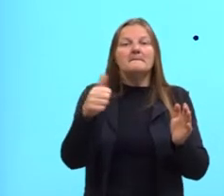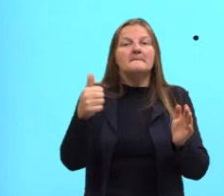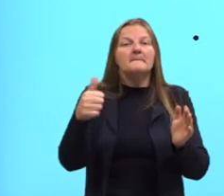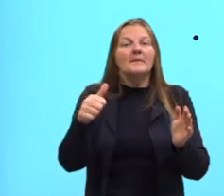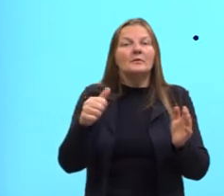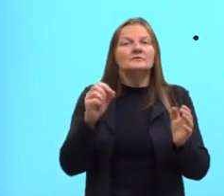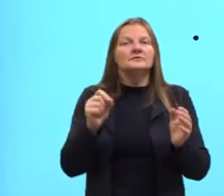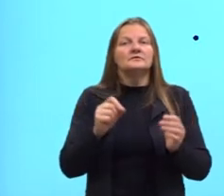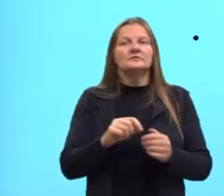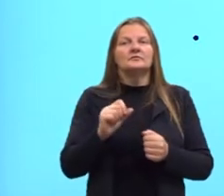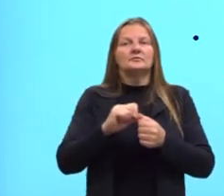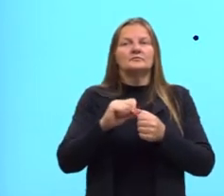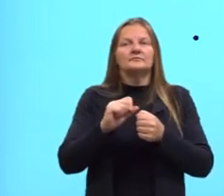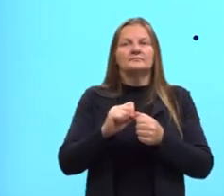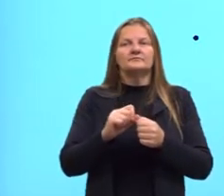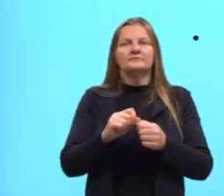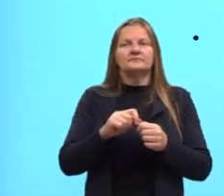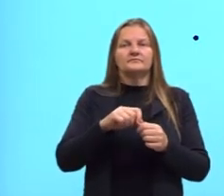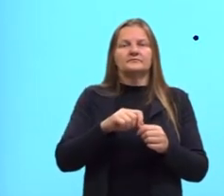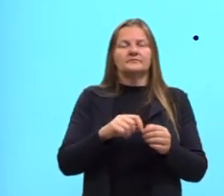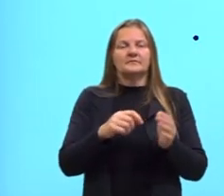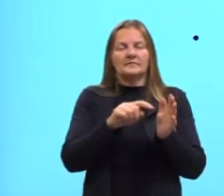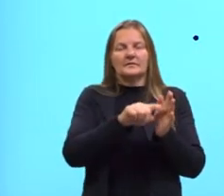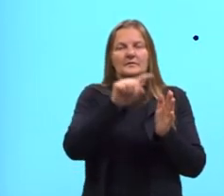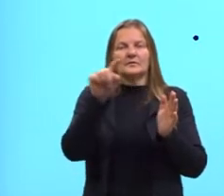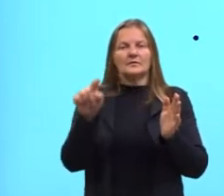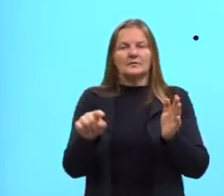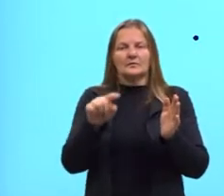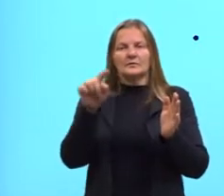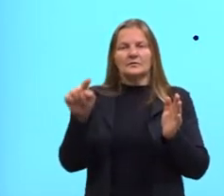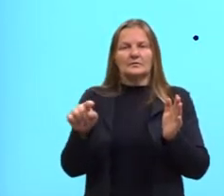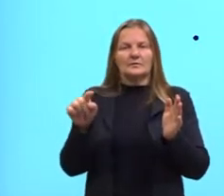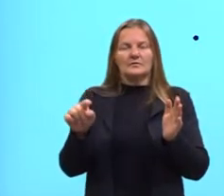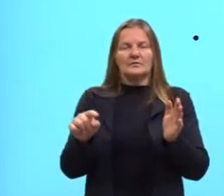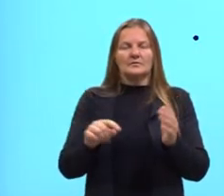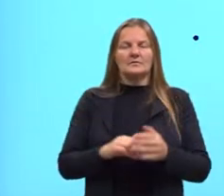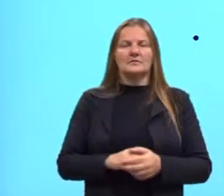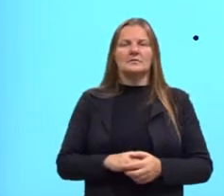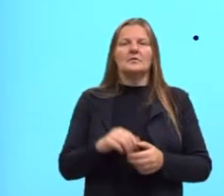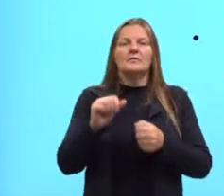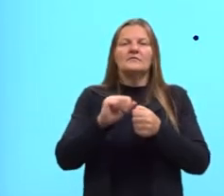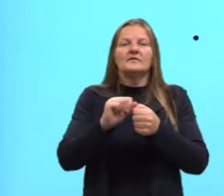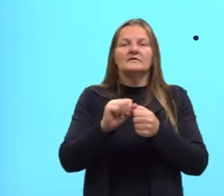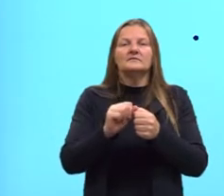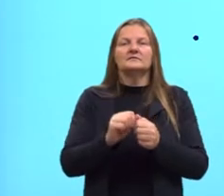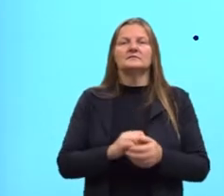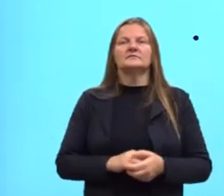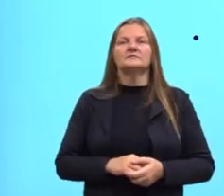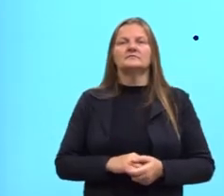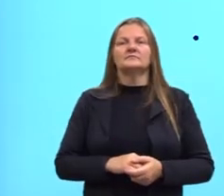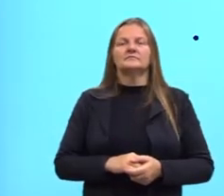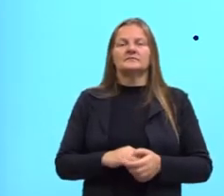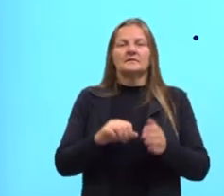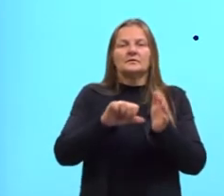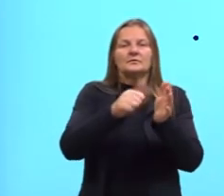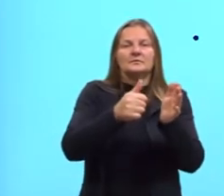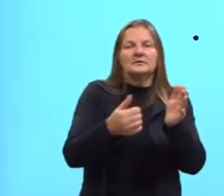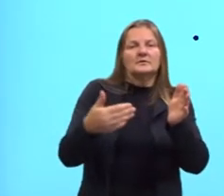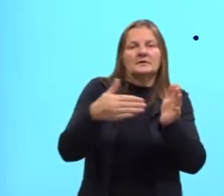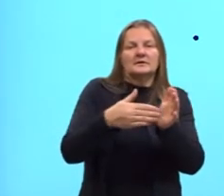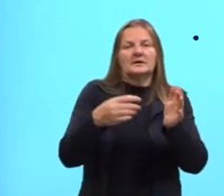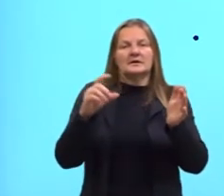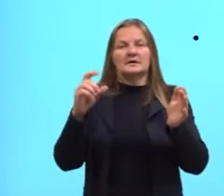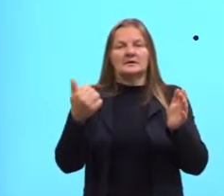termo Assim como nós pensamos aqui em ir pulando né Nós podemos representar aqui do primeiro